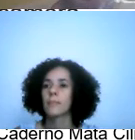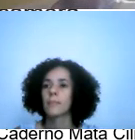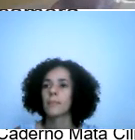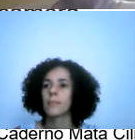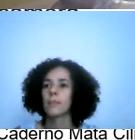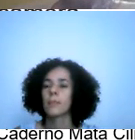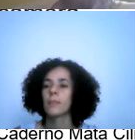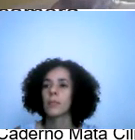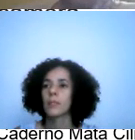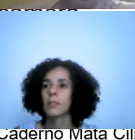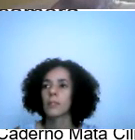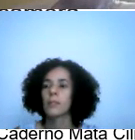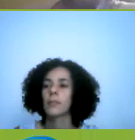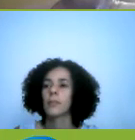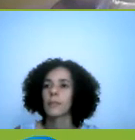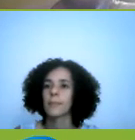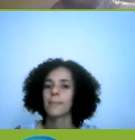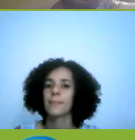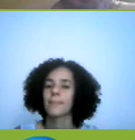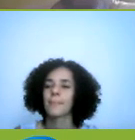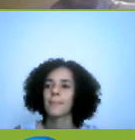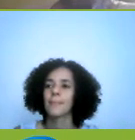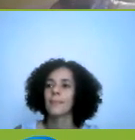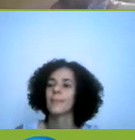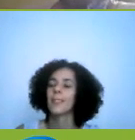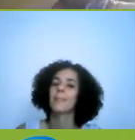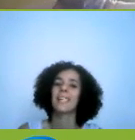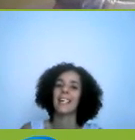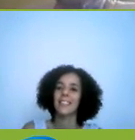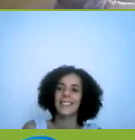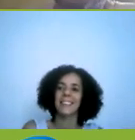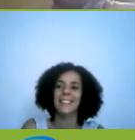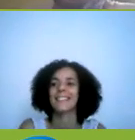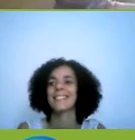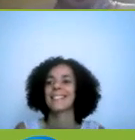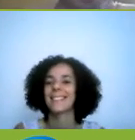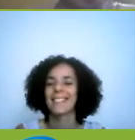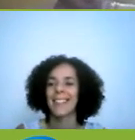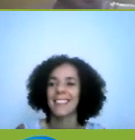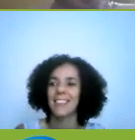usarem como atividade complementar. Obrigado. Obrigada, gente.